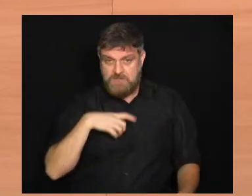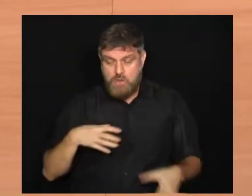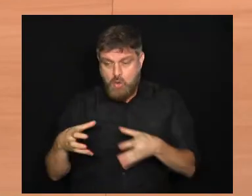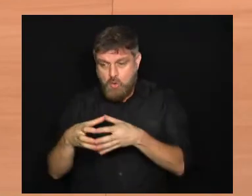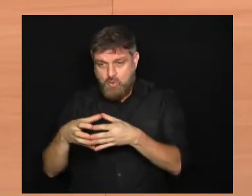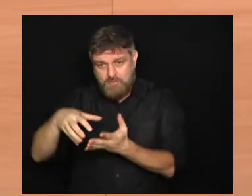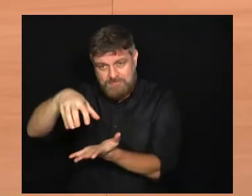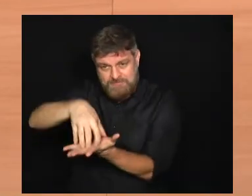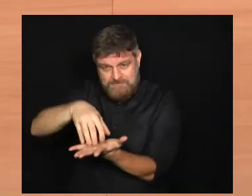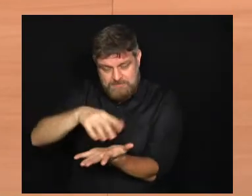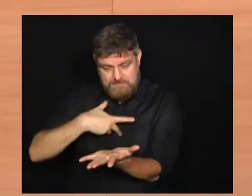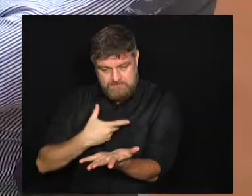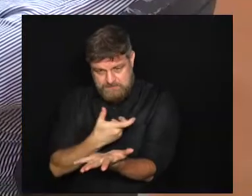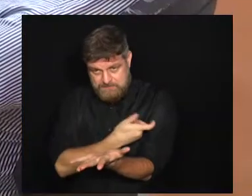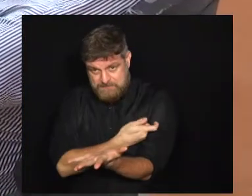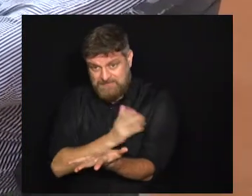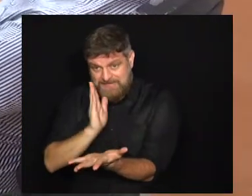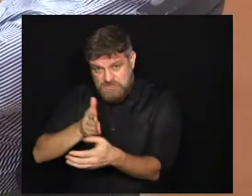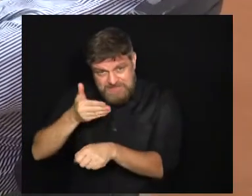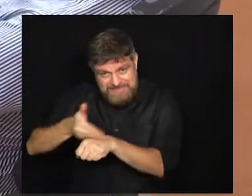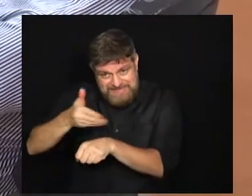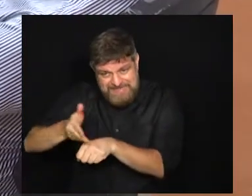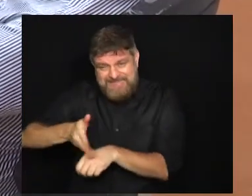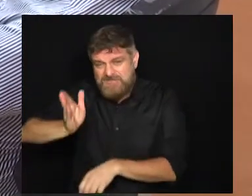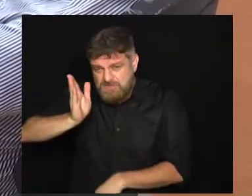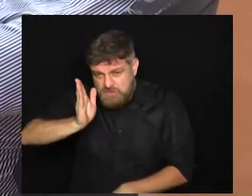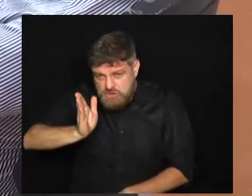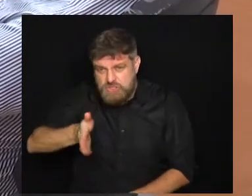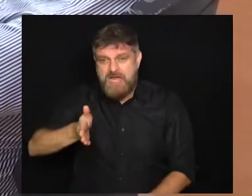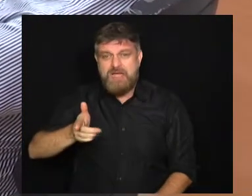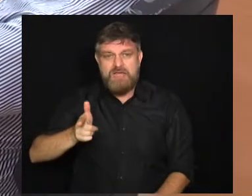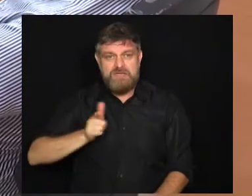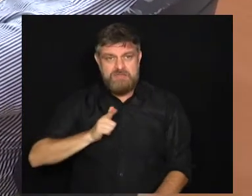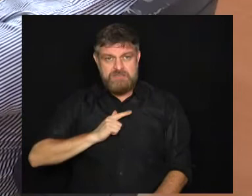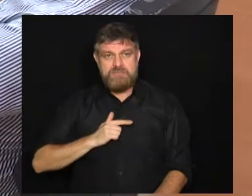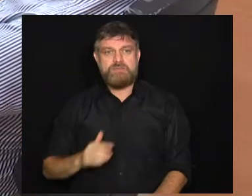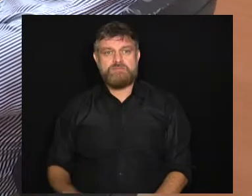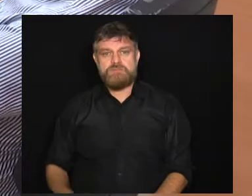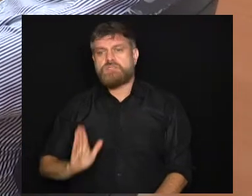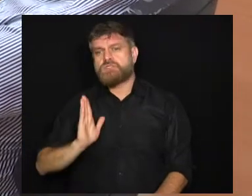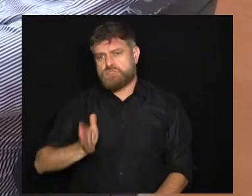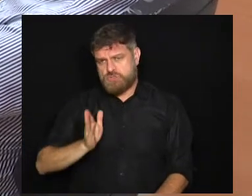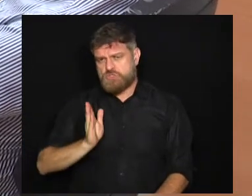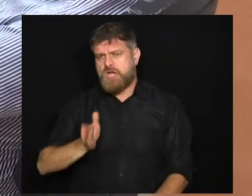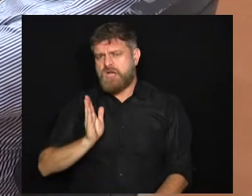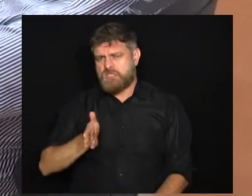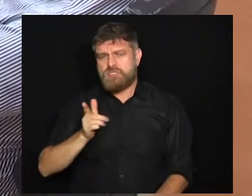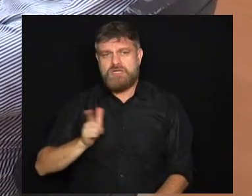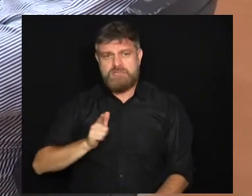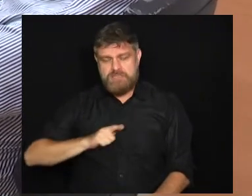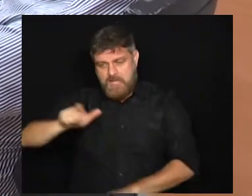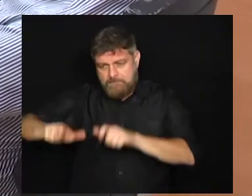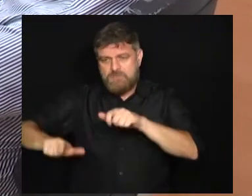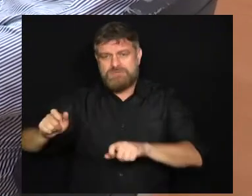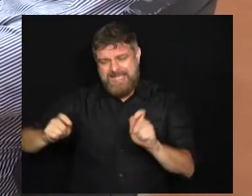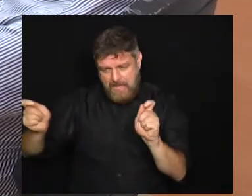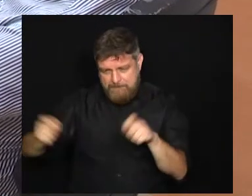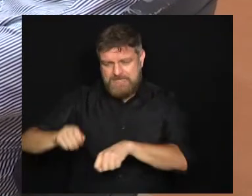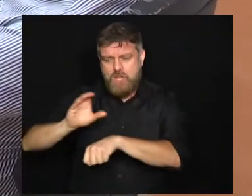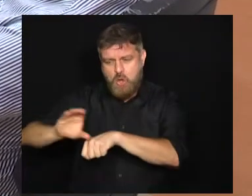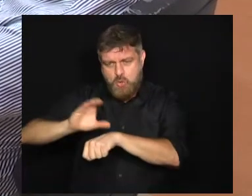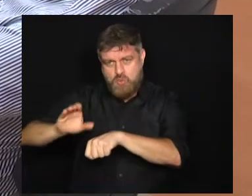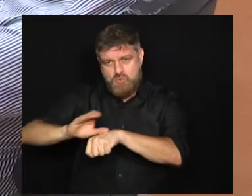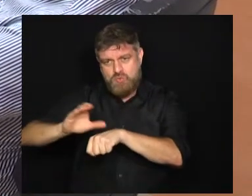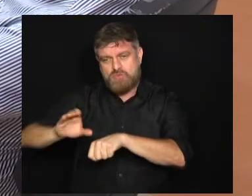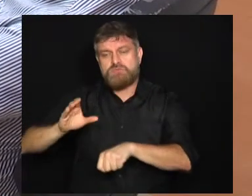UPAs já foram treinadas? Receberam algum tipo de treinamento formal já? Já existem várias capacitações, inclusive